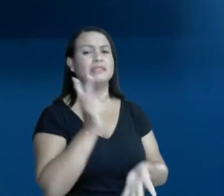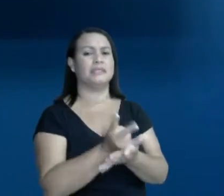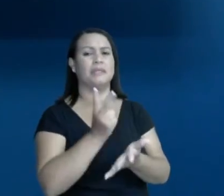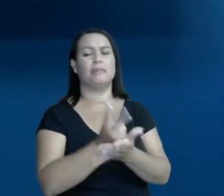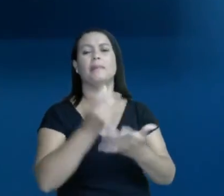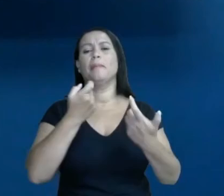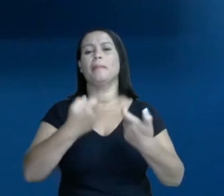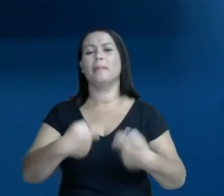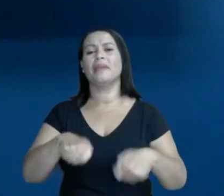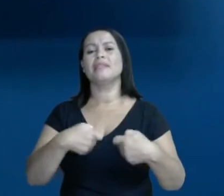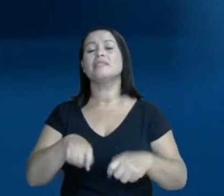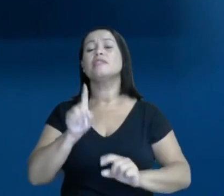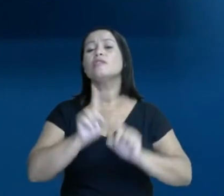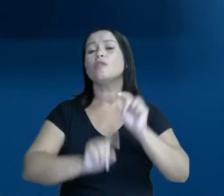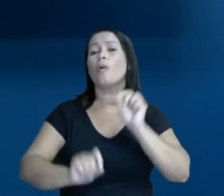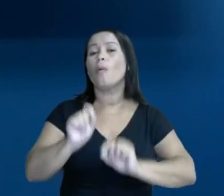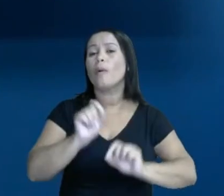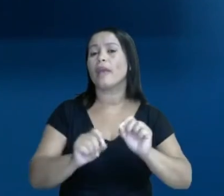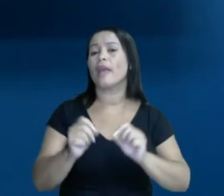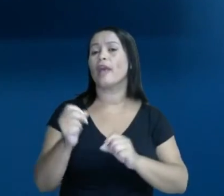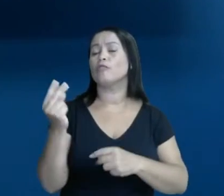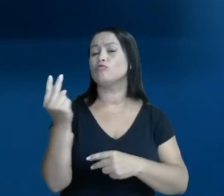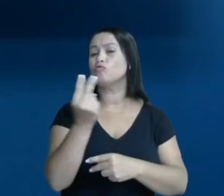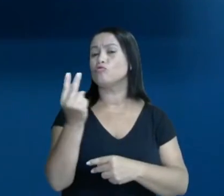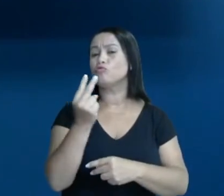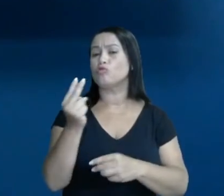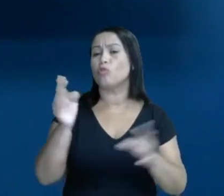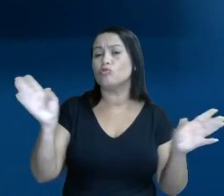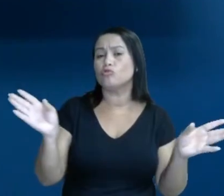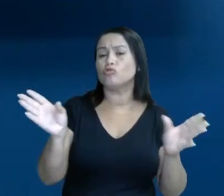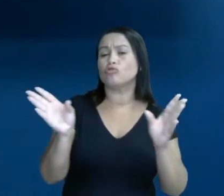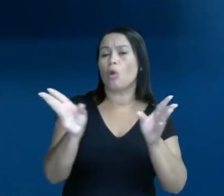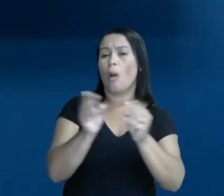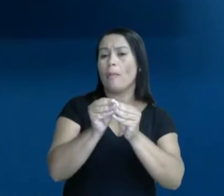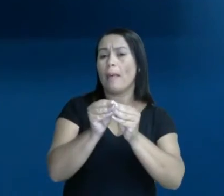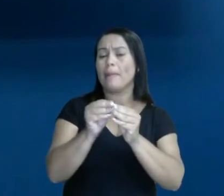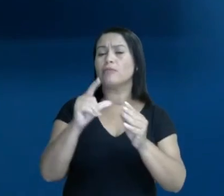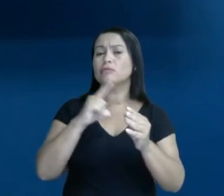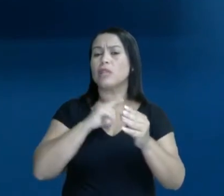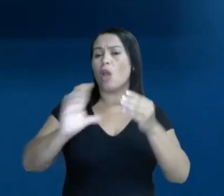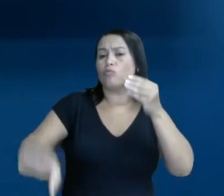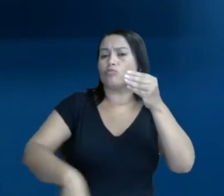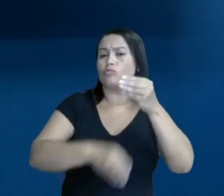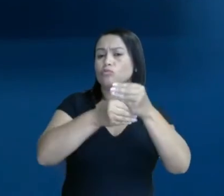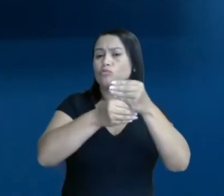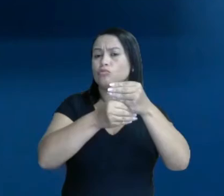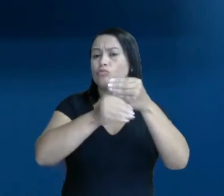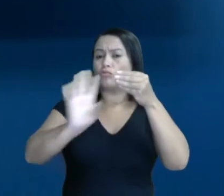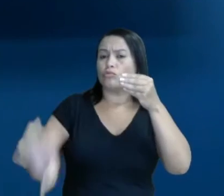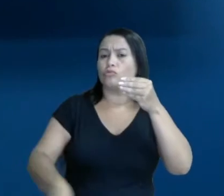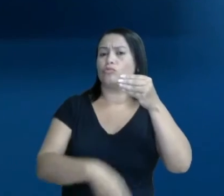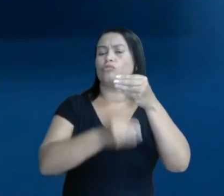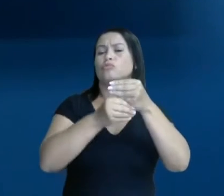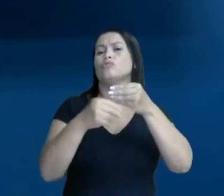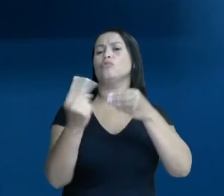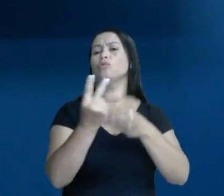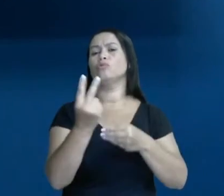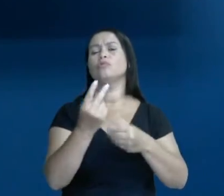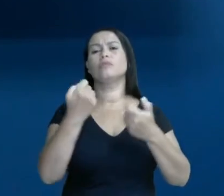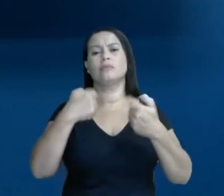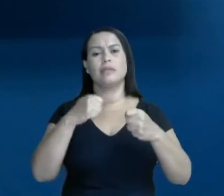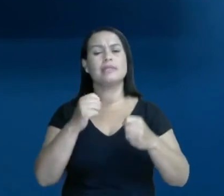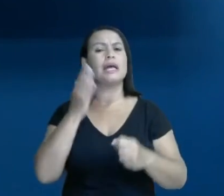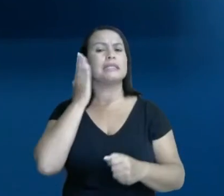sempre precisa desses dois complementos. E aí, quando a gente tiver esses dois complementos, a gente já sabe que